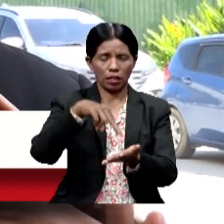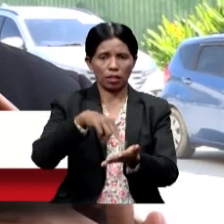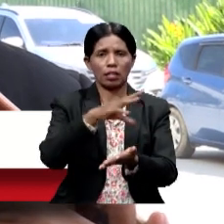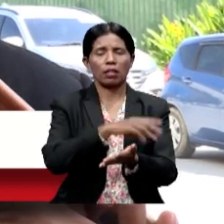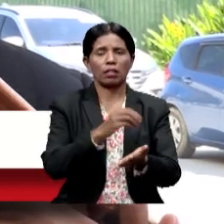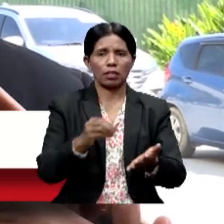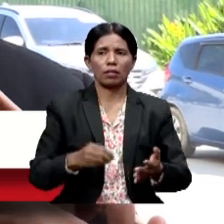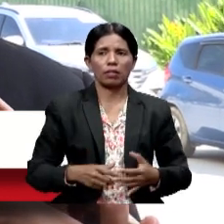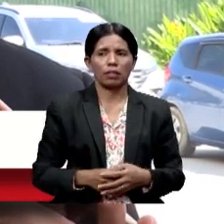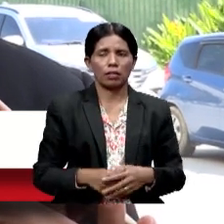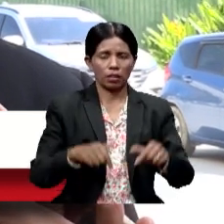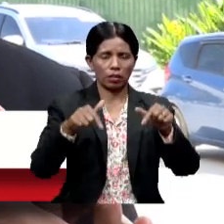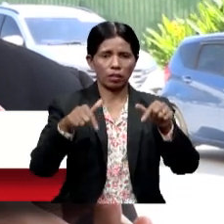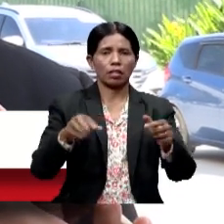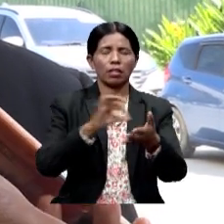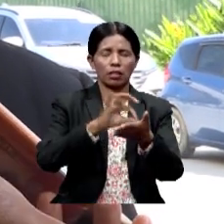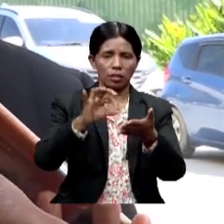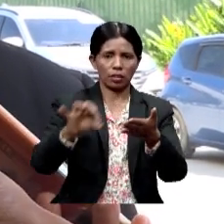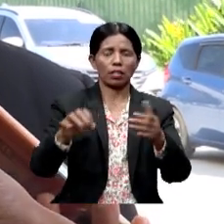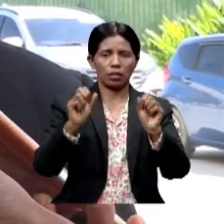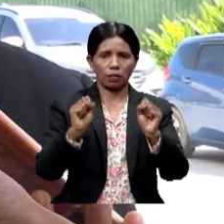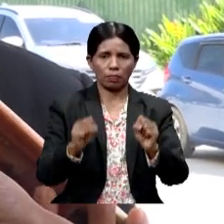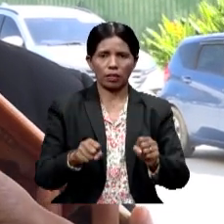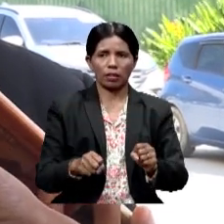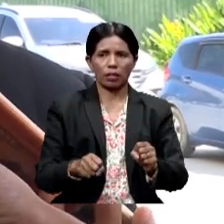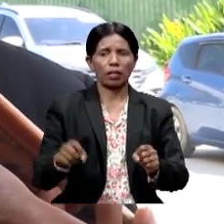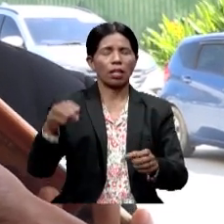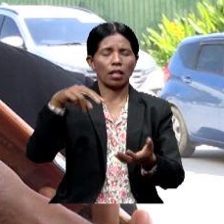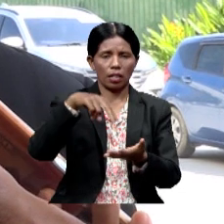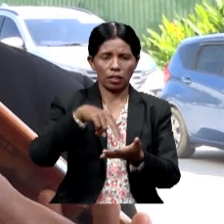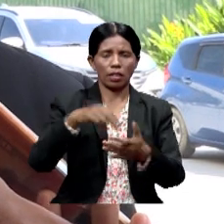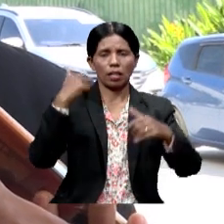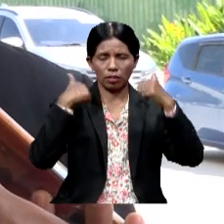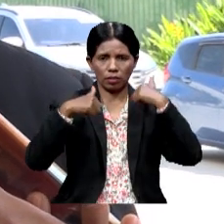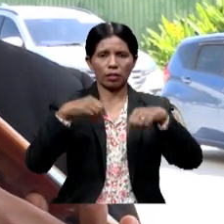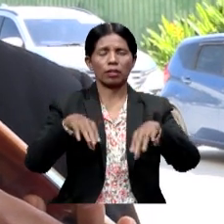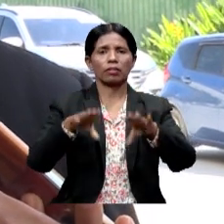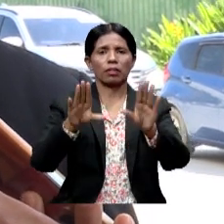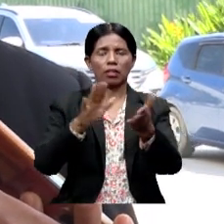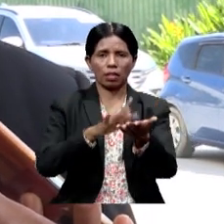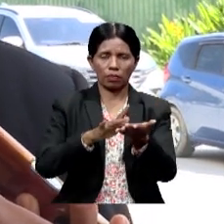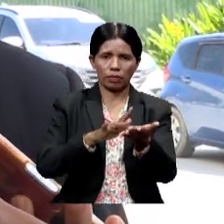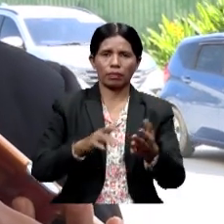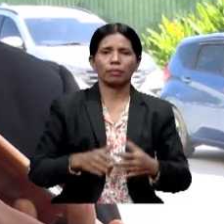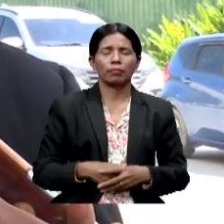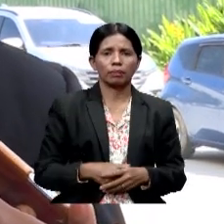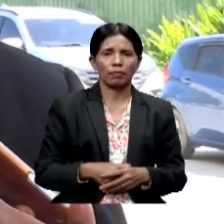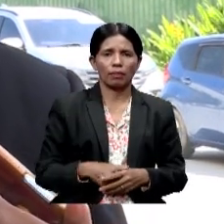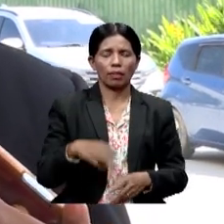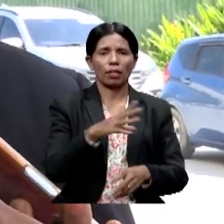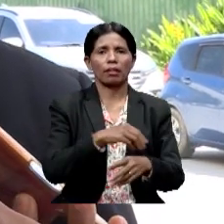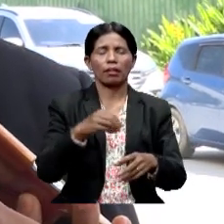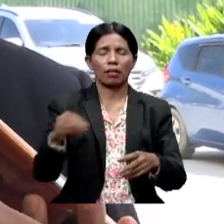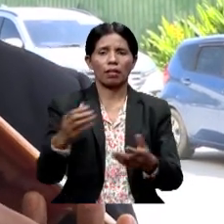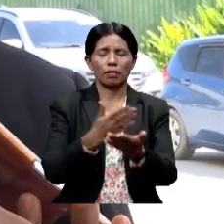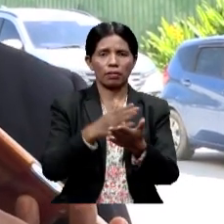estabelecido e registrado, onde Bele estabelece atividade farmácia Retalho. Agora, unidade privada de saúde, né,